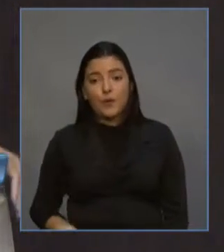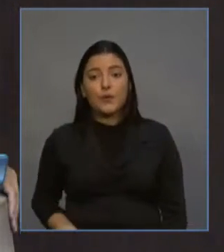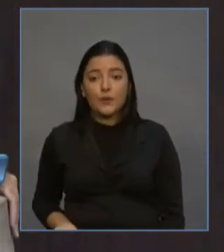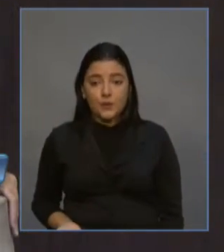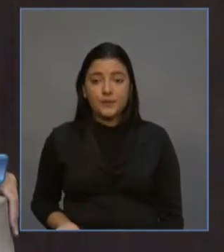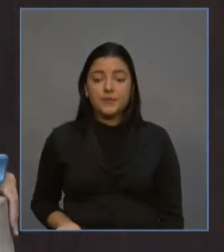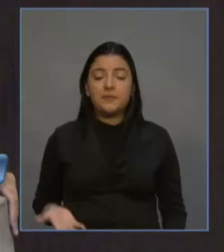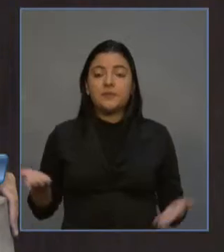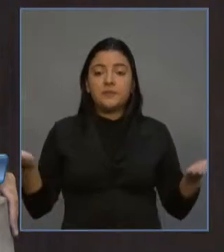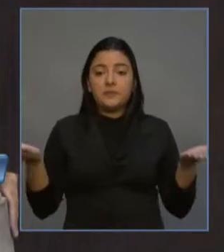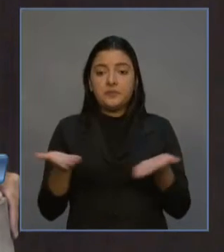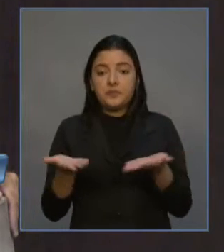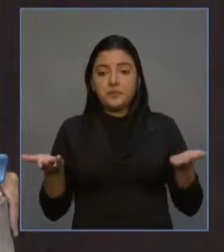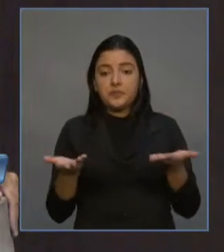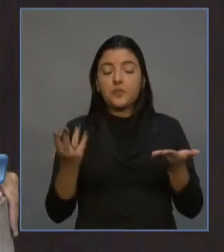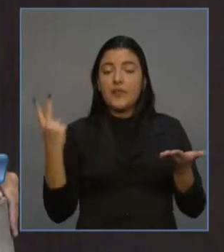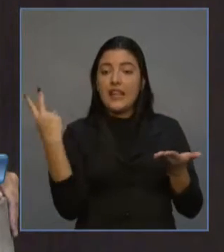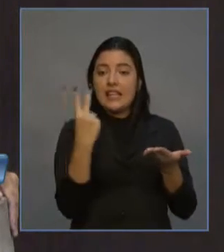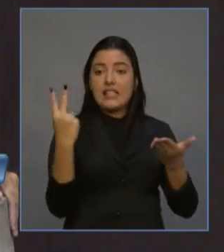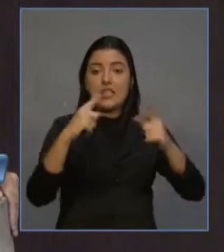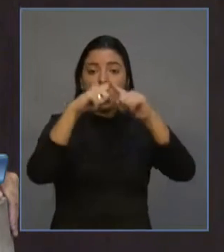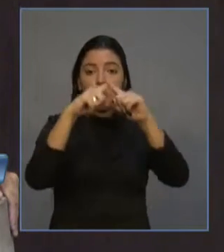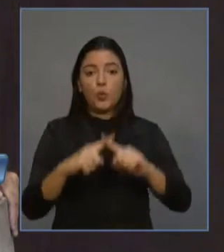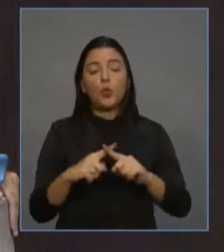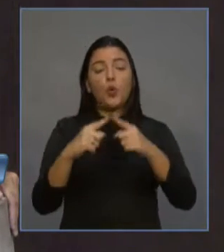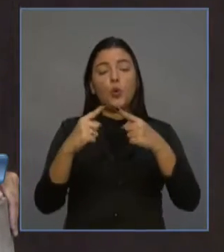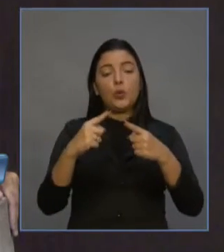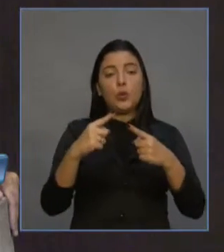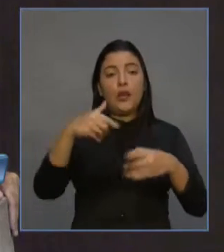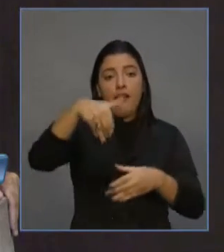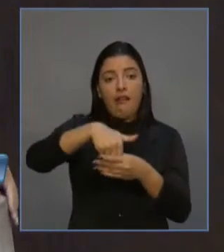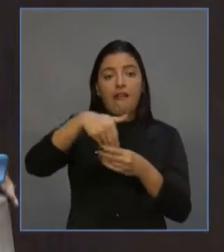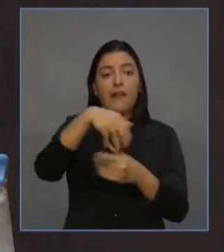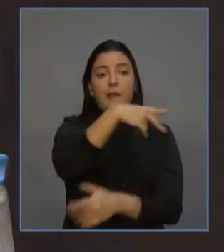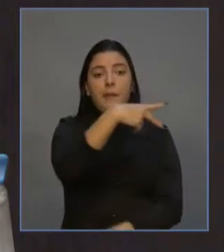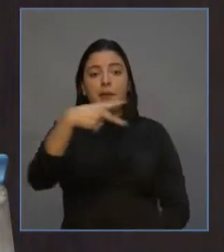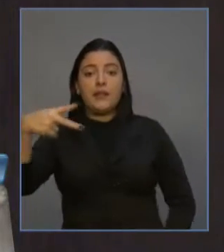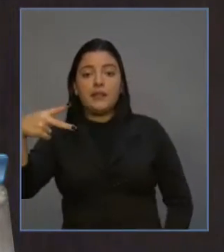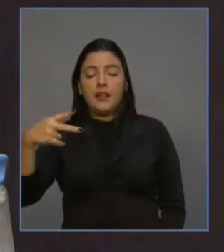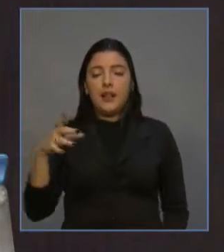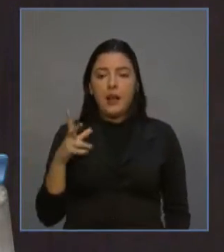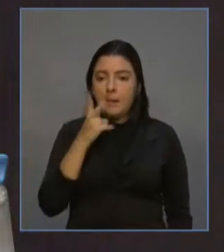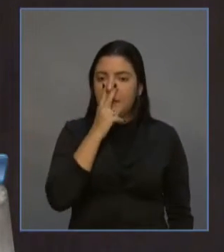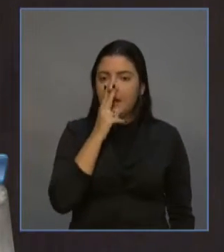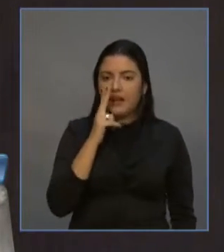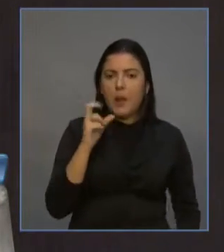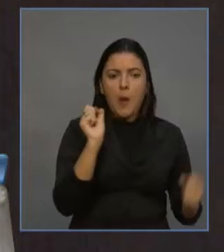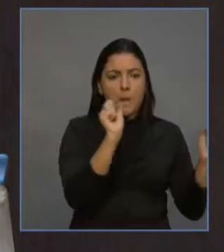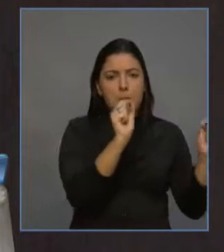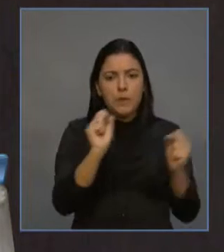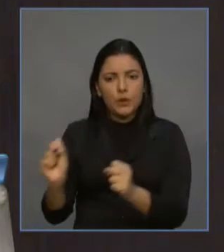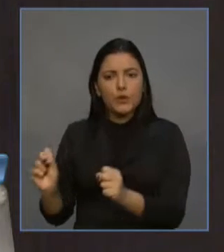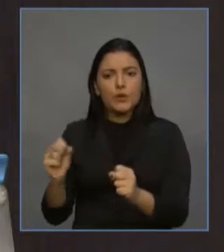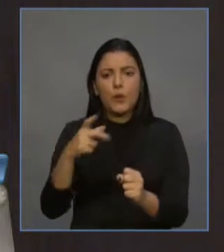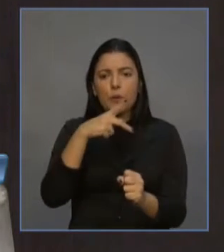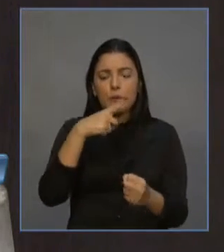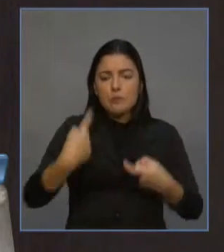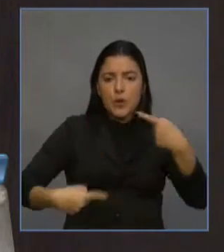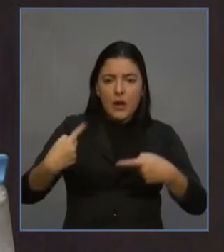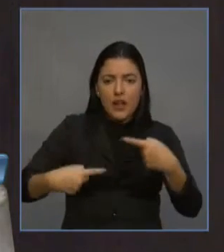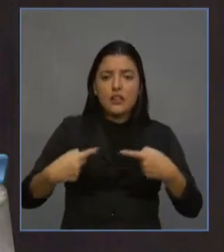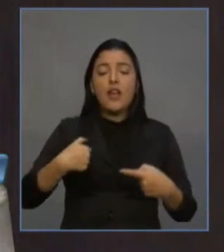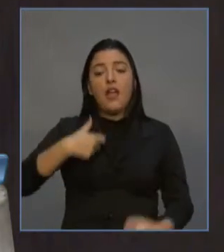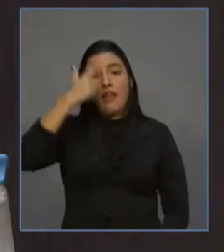agora, segundo turno das eleições presidenciais para o Brasil, não são somente posições políticas.